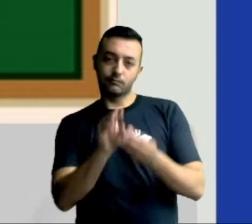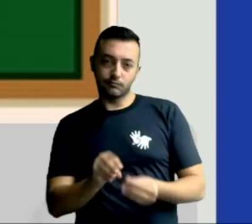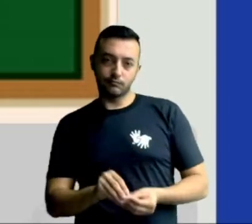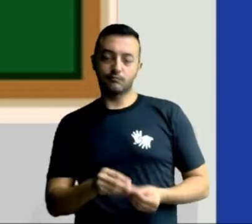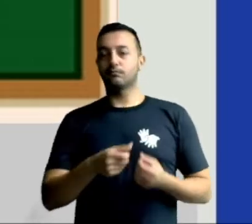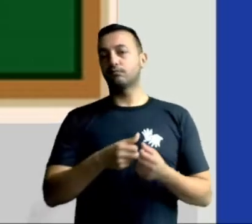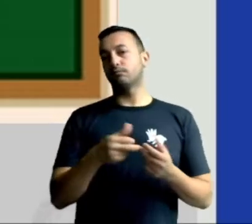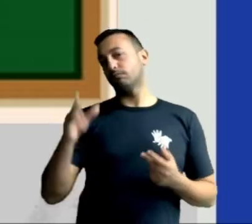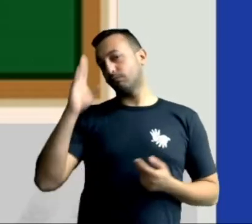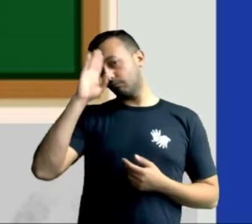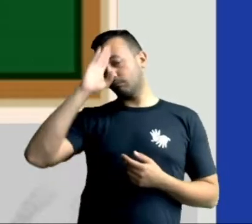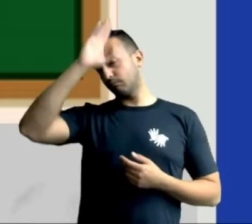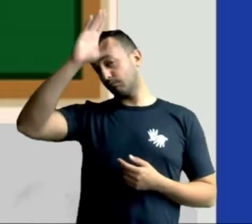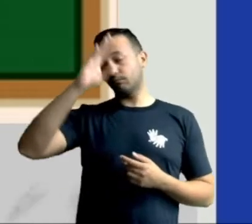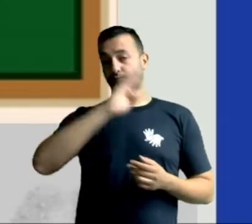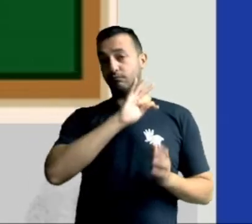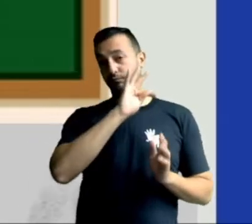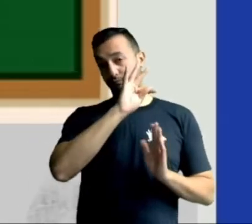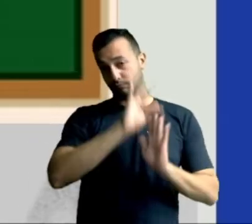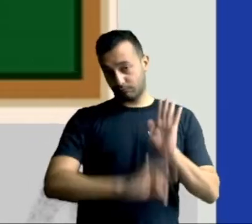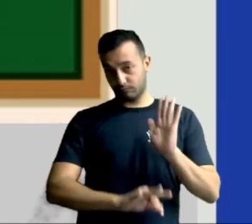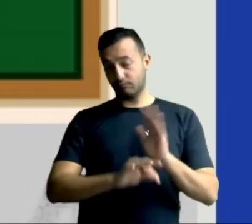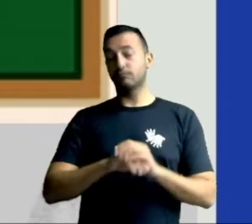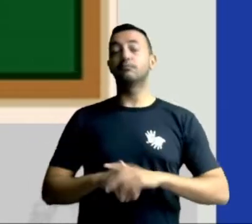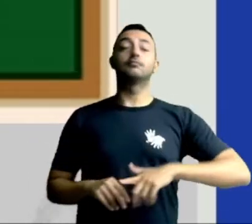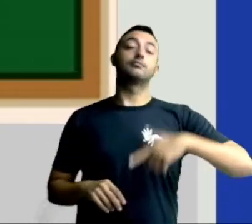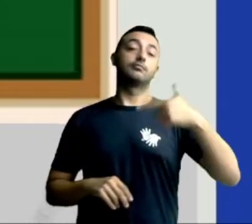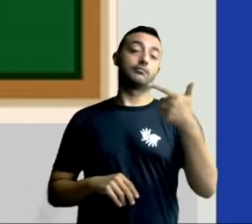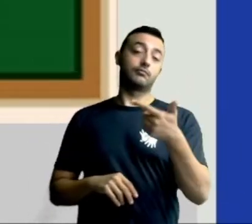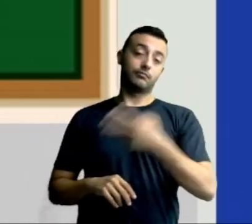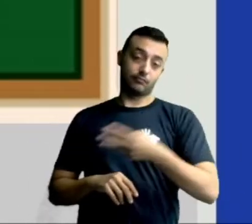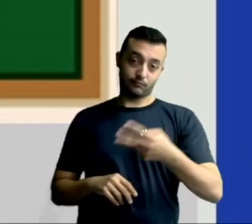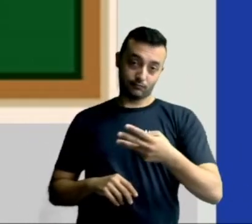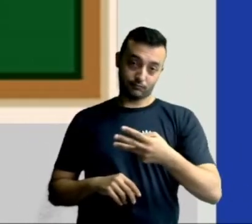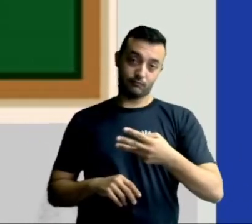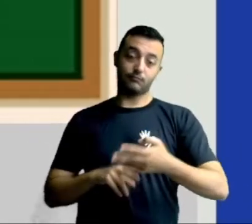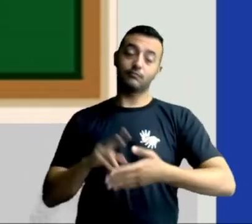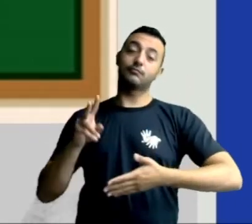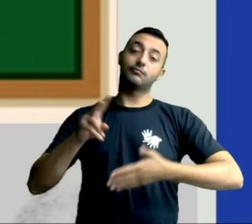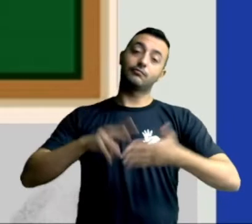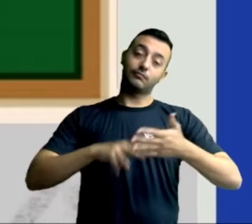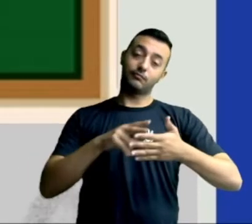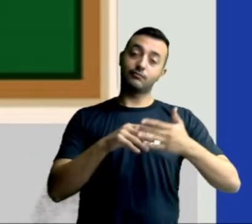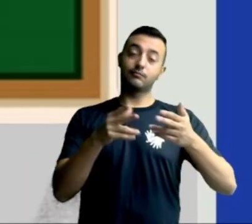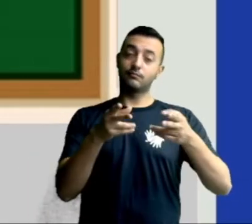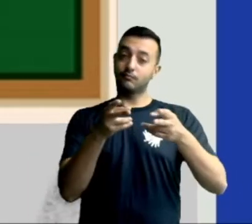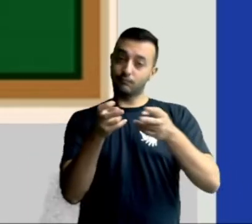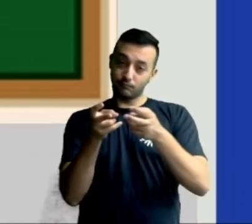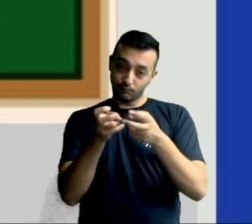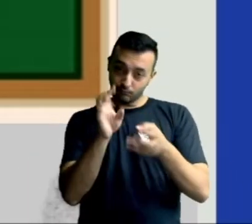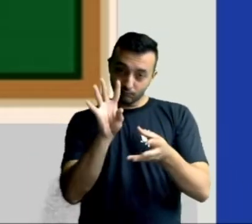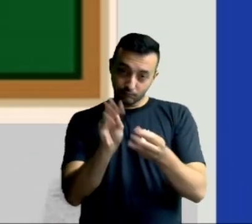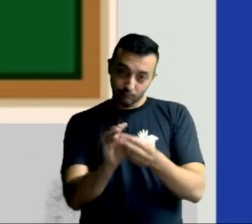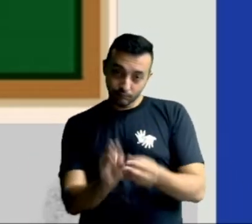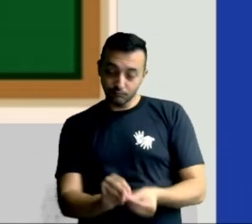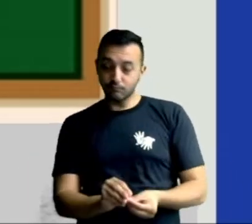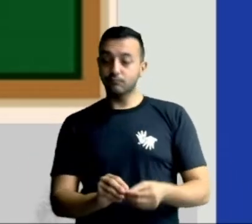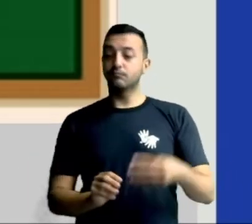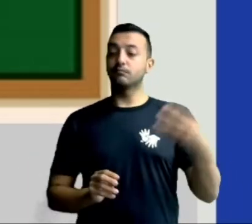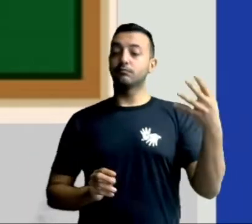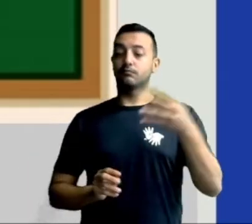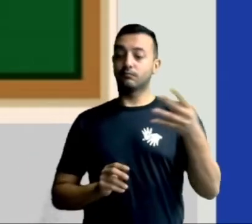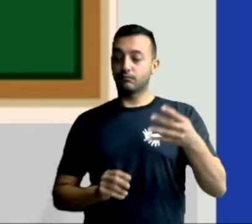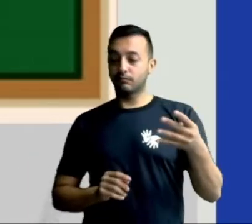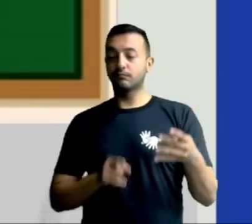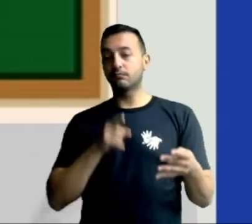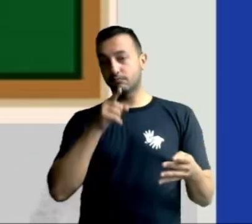as principais ideias do texto. A terceira, ler nas entrelinhas. A quarta, gente, é manter